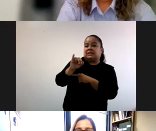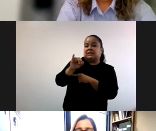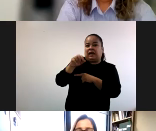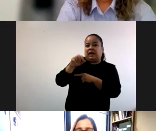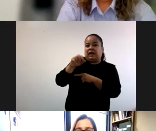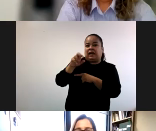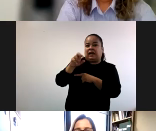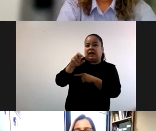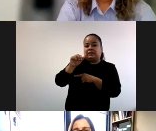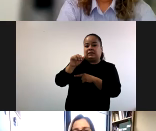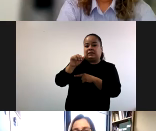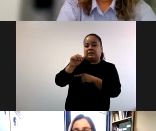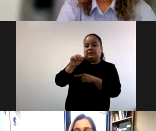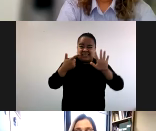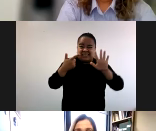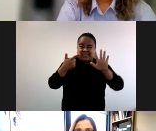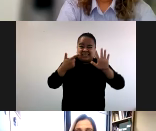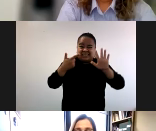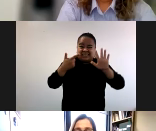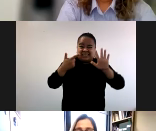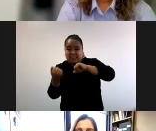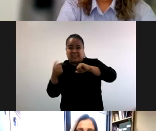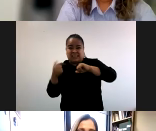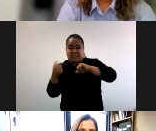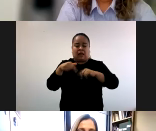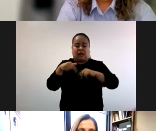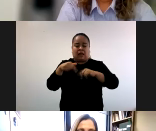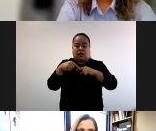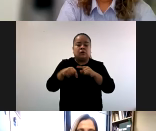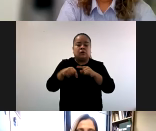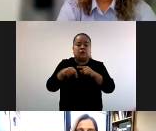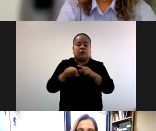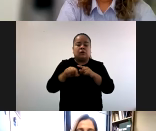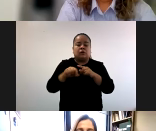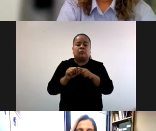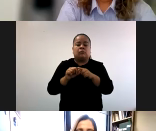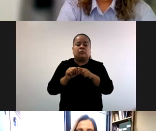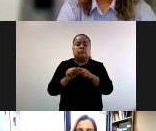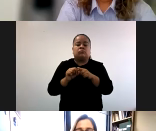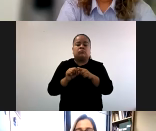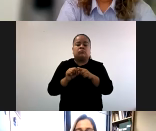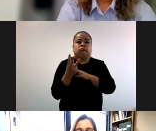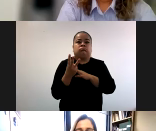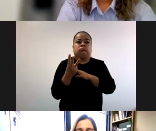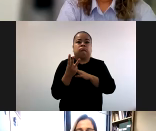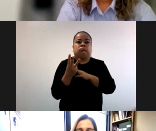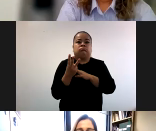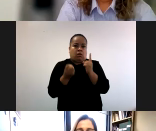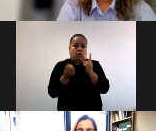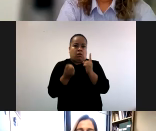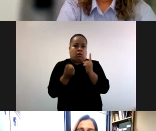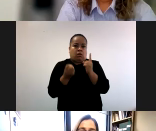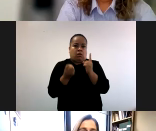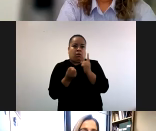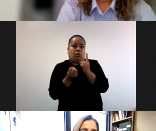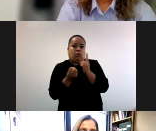de maio, o número de casos sobe a 3. São 2 novos casos importados,